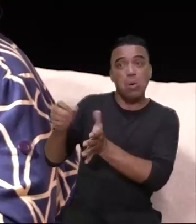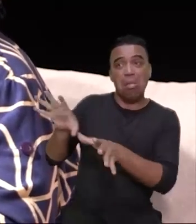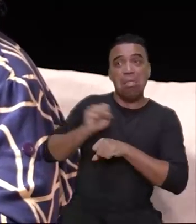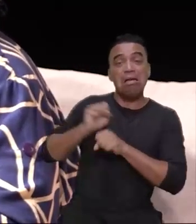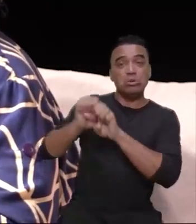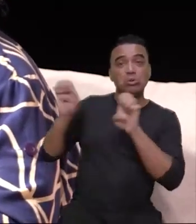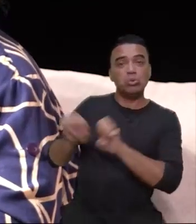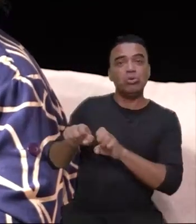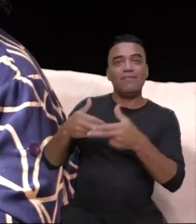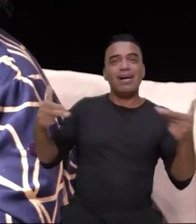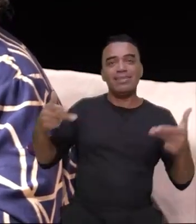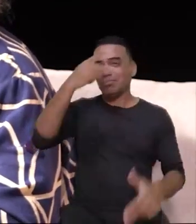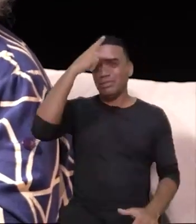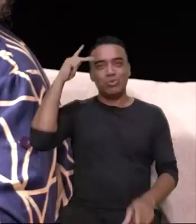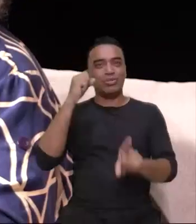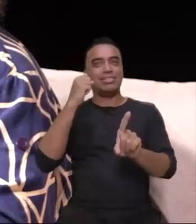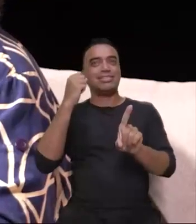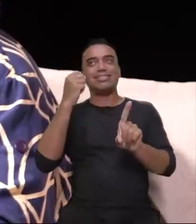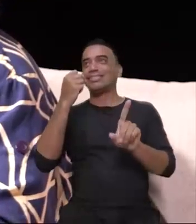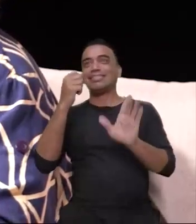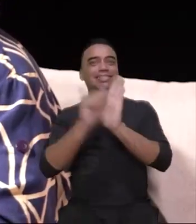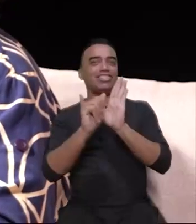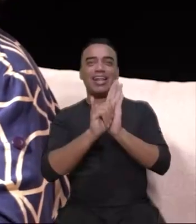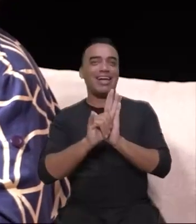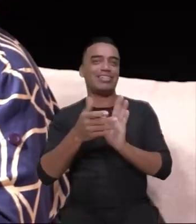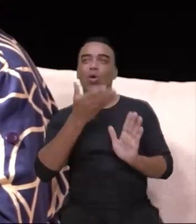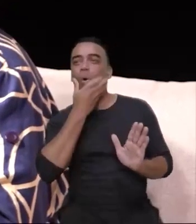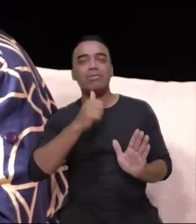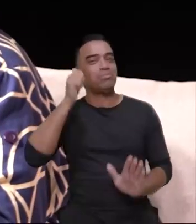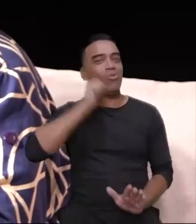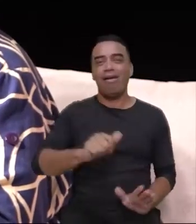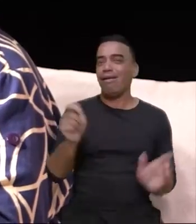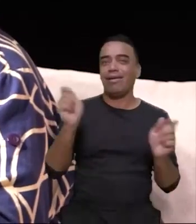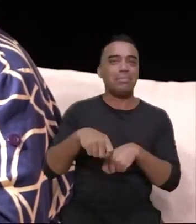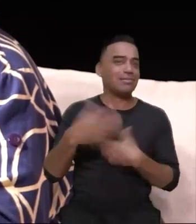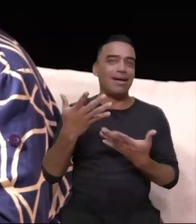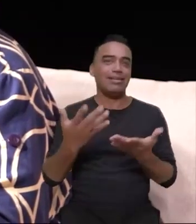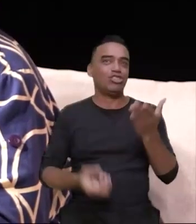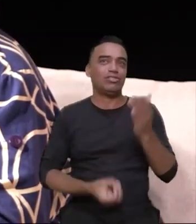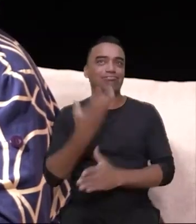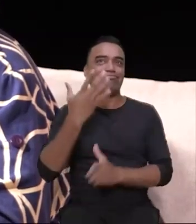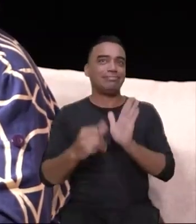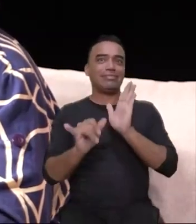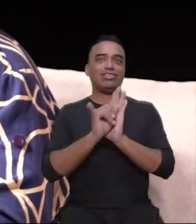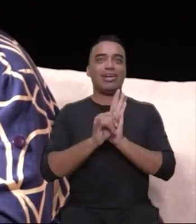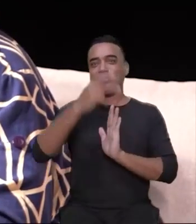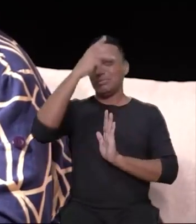há muitos sujeitos negros que são incapazes, homens e mulheres, que são incapazes de criar